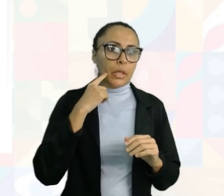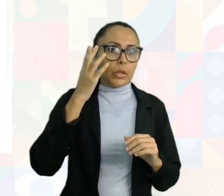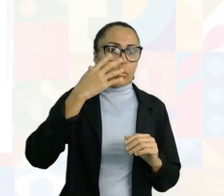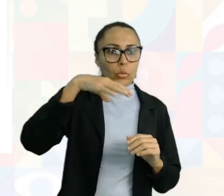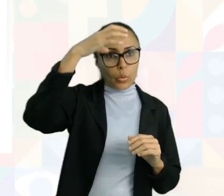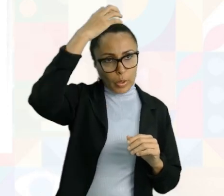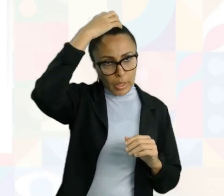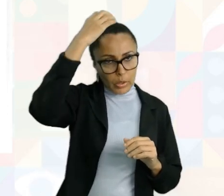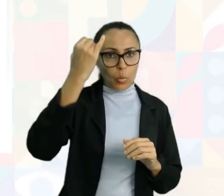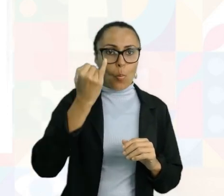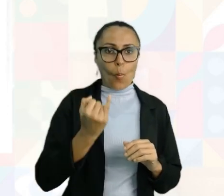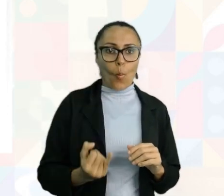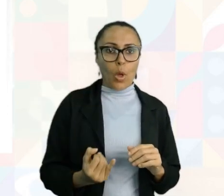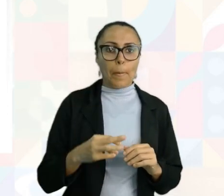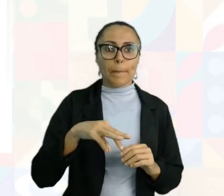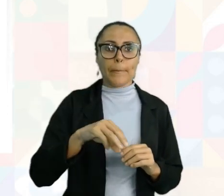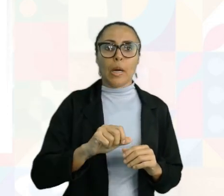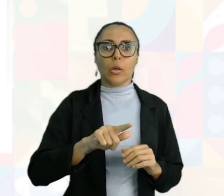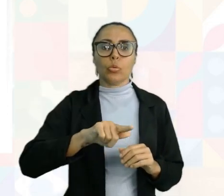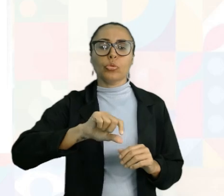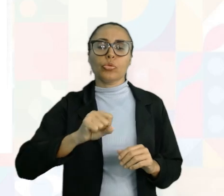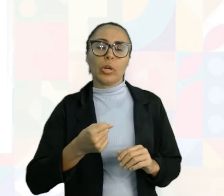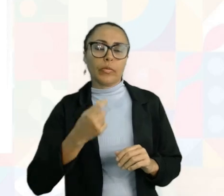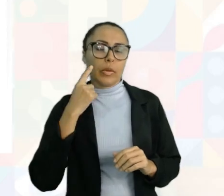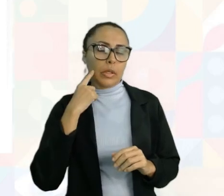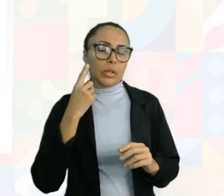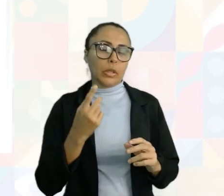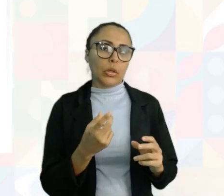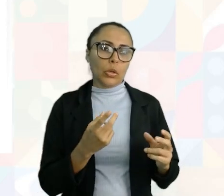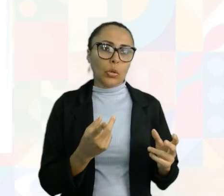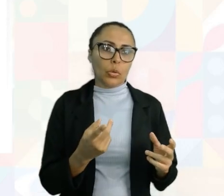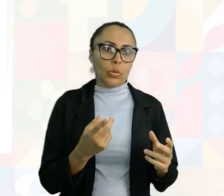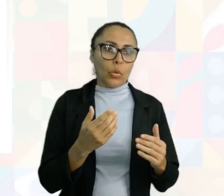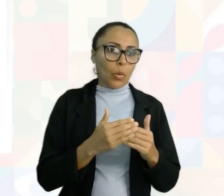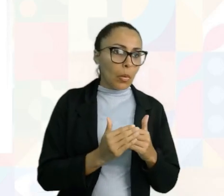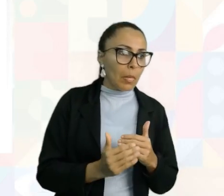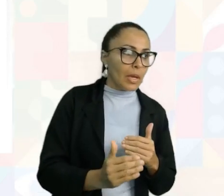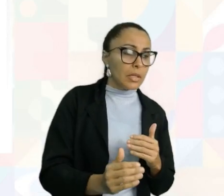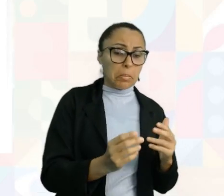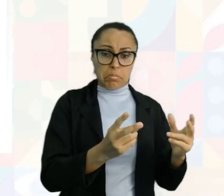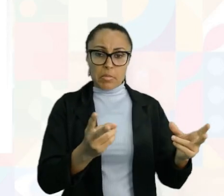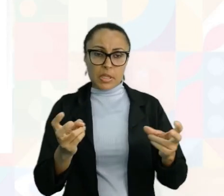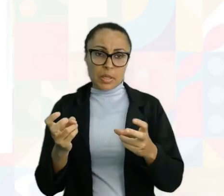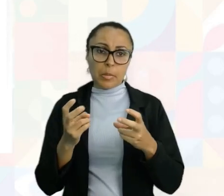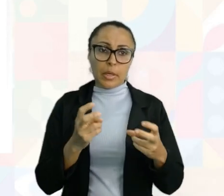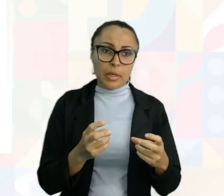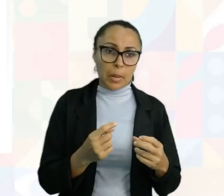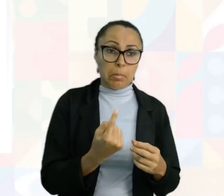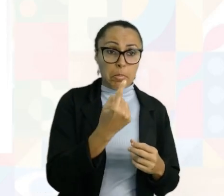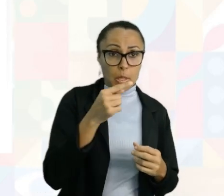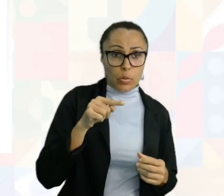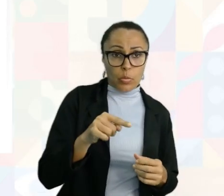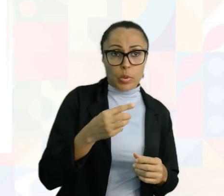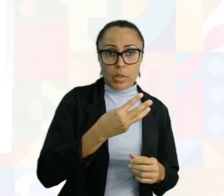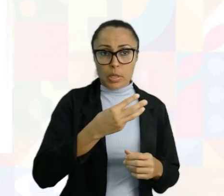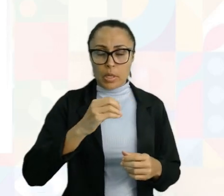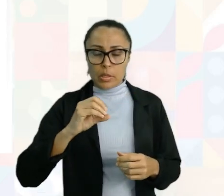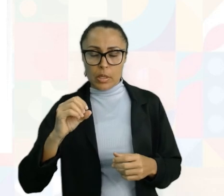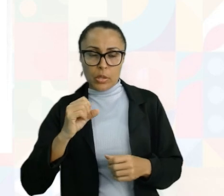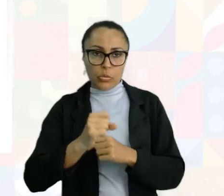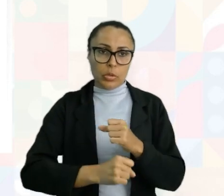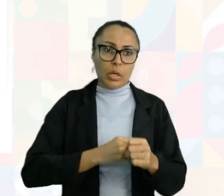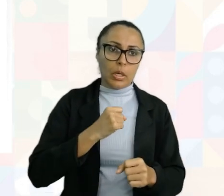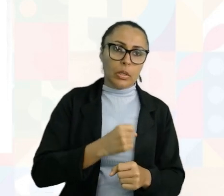você começa a rever, né, quase 1000 anos depois, na realidade 1300 anos, desculpe, depois você vai ter